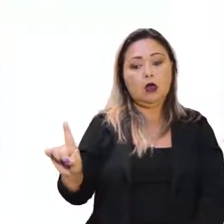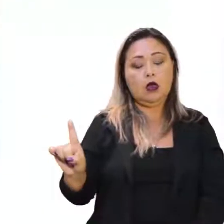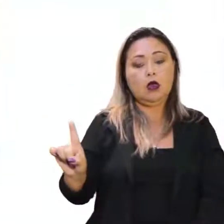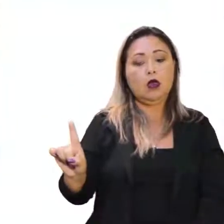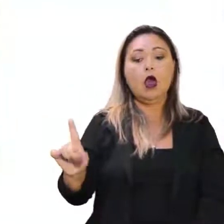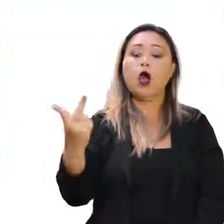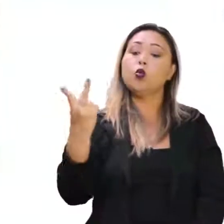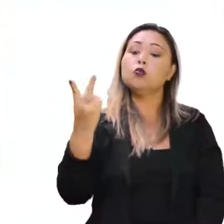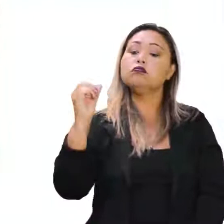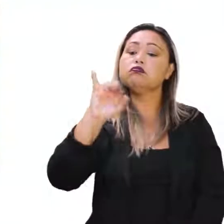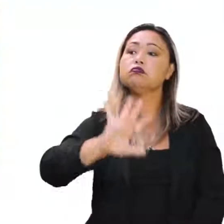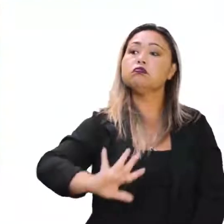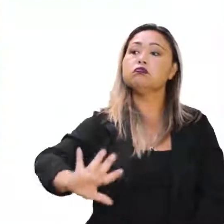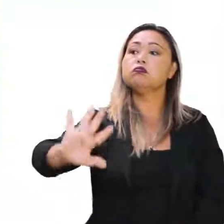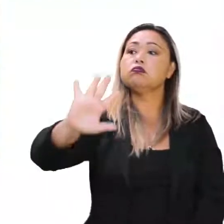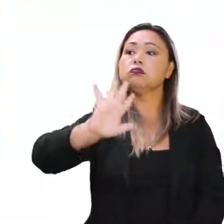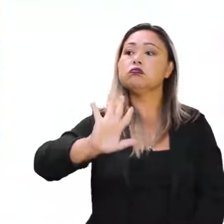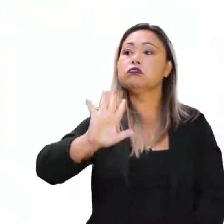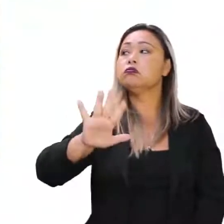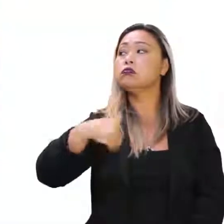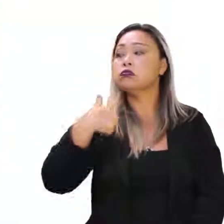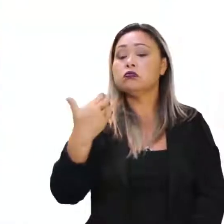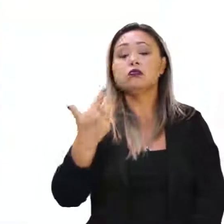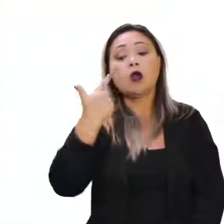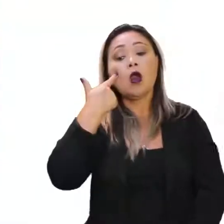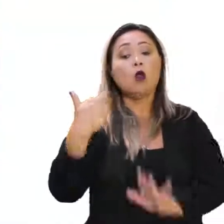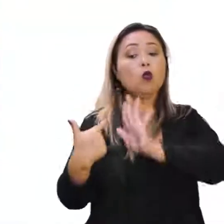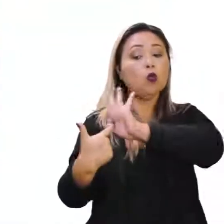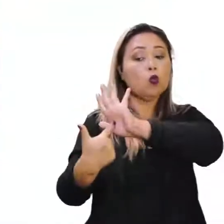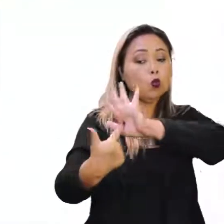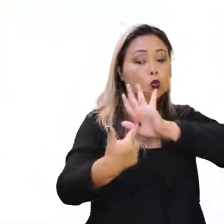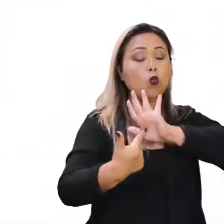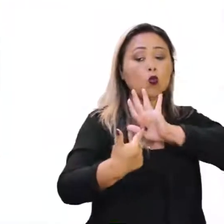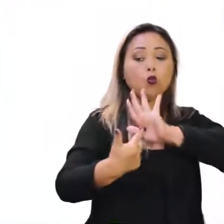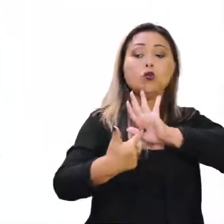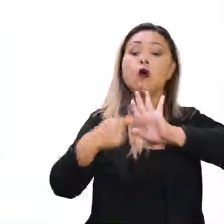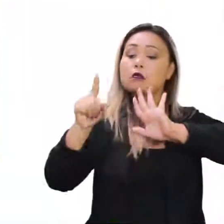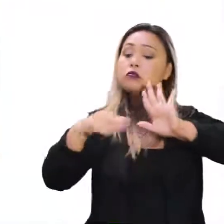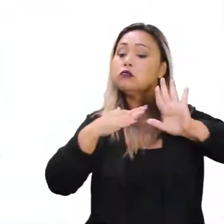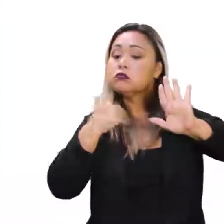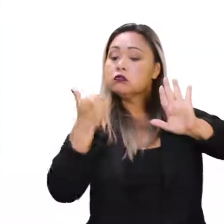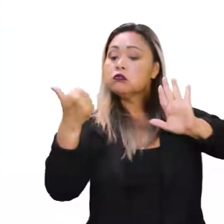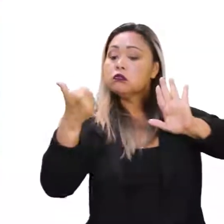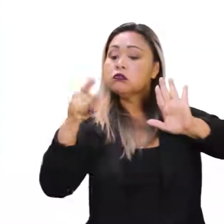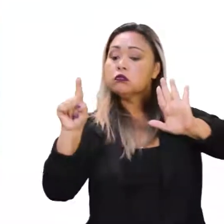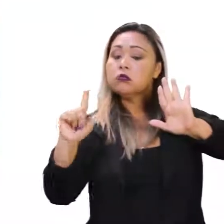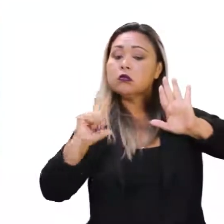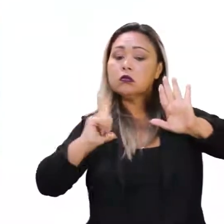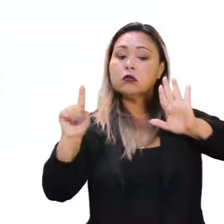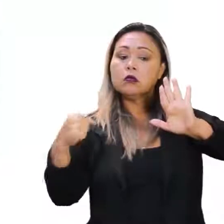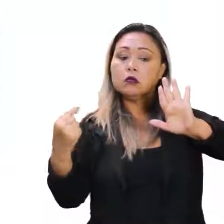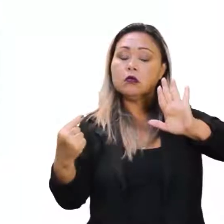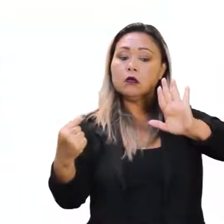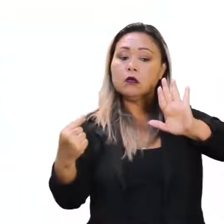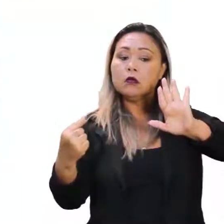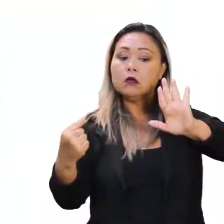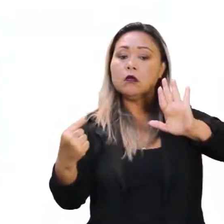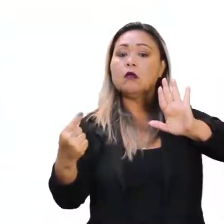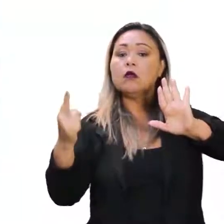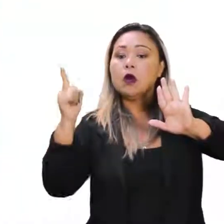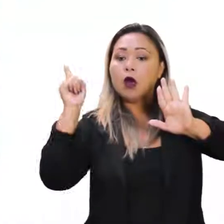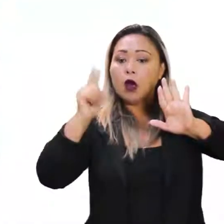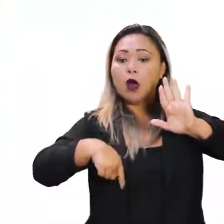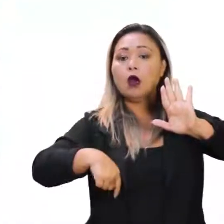que foram retratadas através de sua morte. No primeiro caso aí nós temos Marat, que